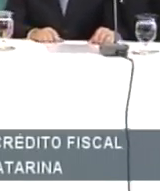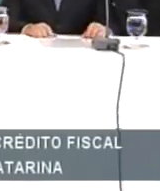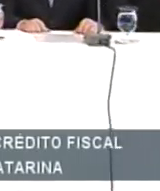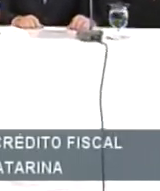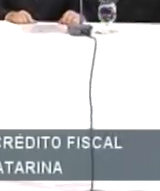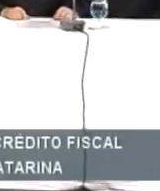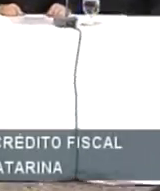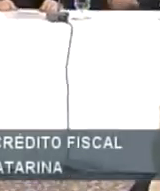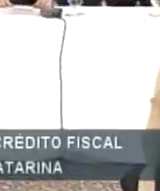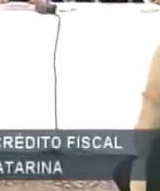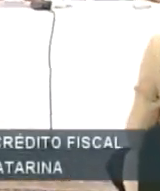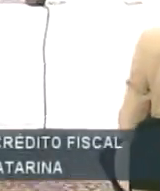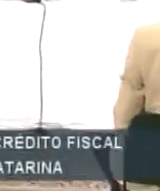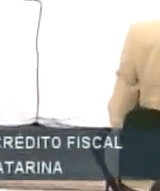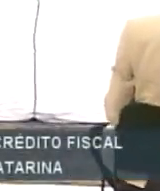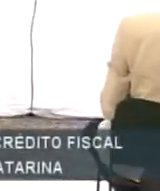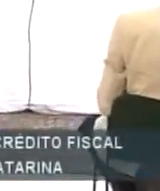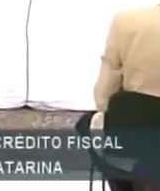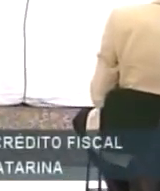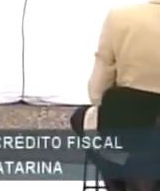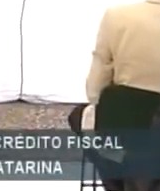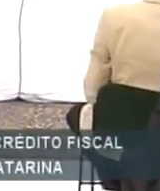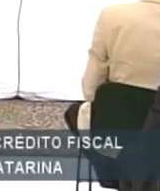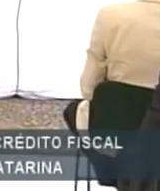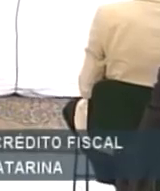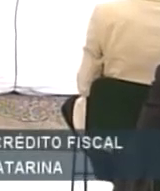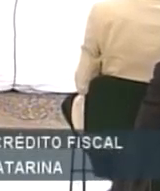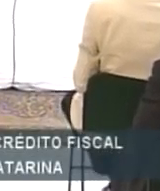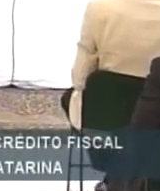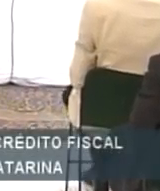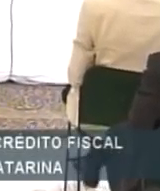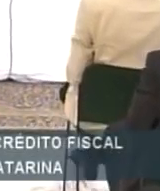Com a palavra, a senhora presidenta da República.